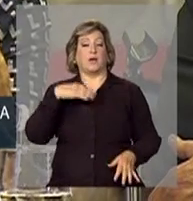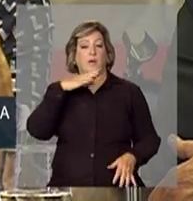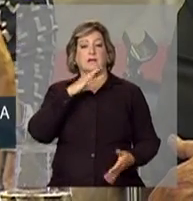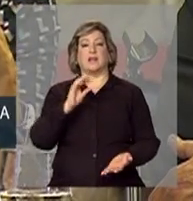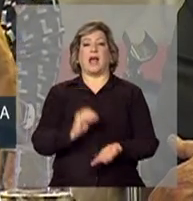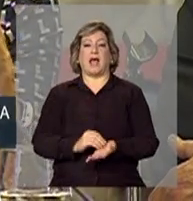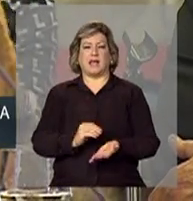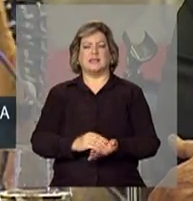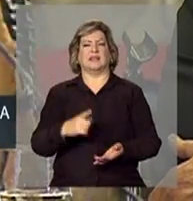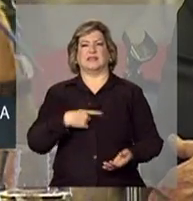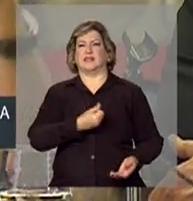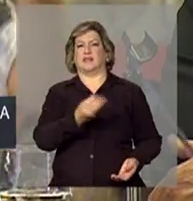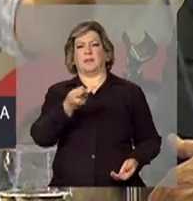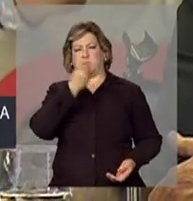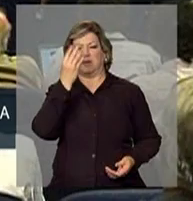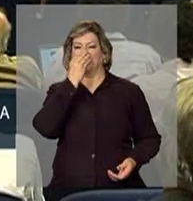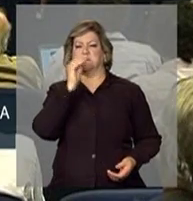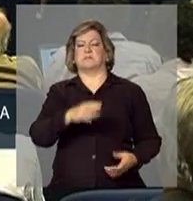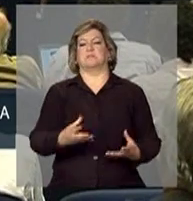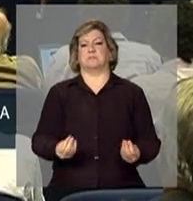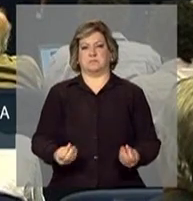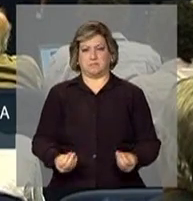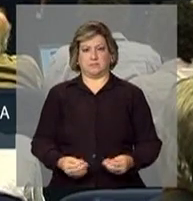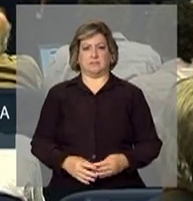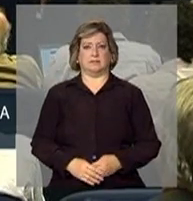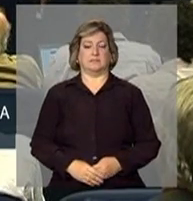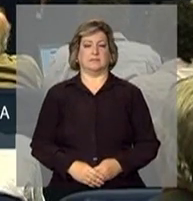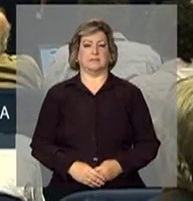de indiferença. Obrigada.